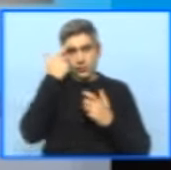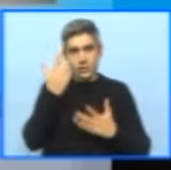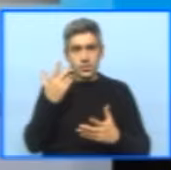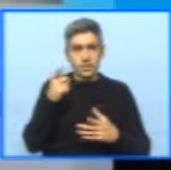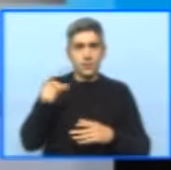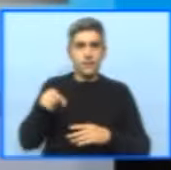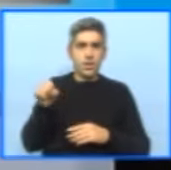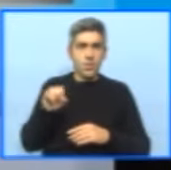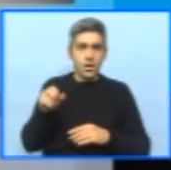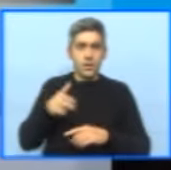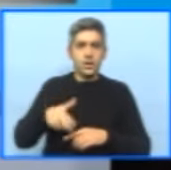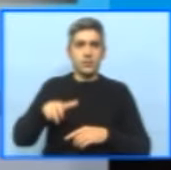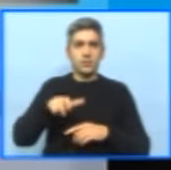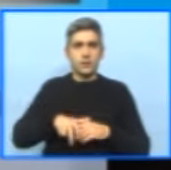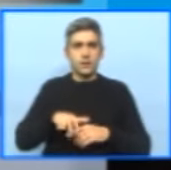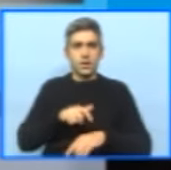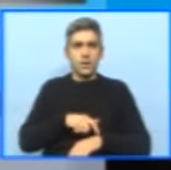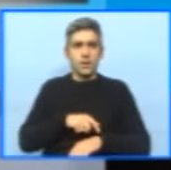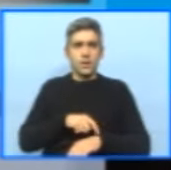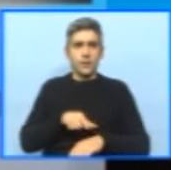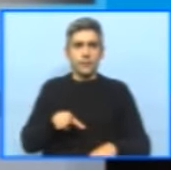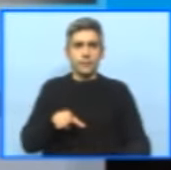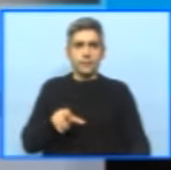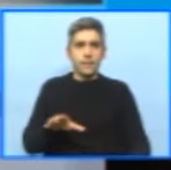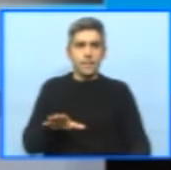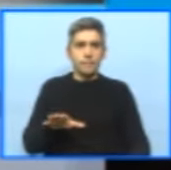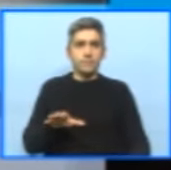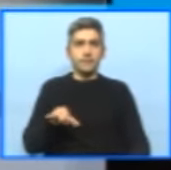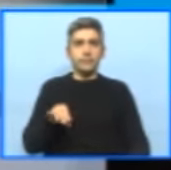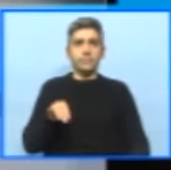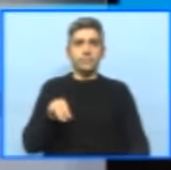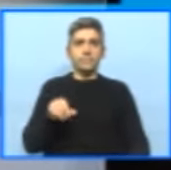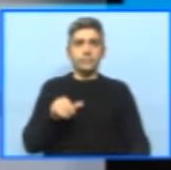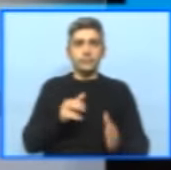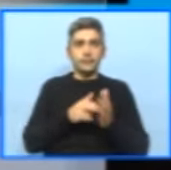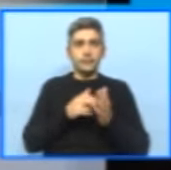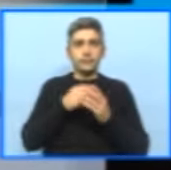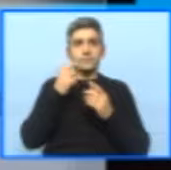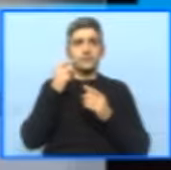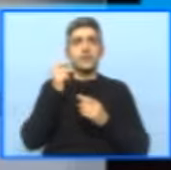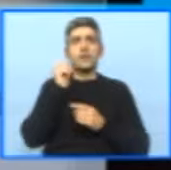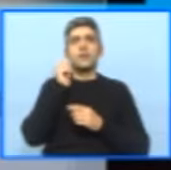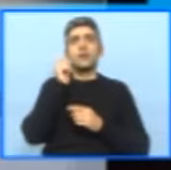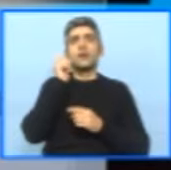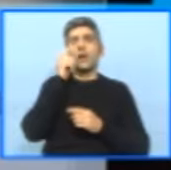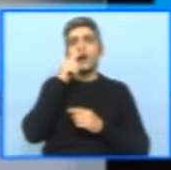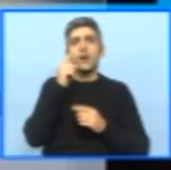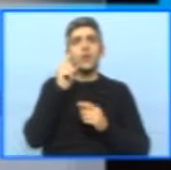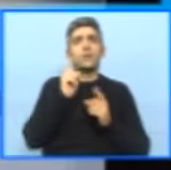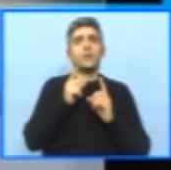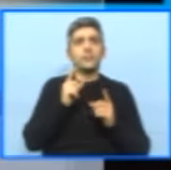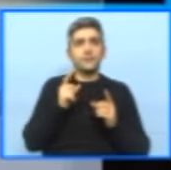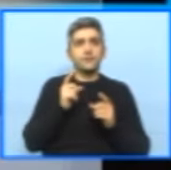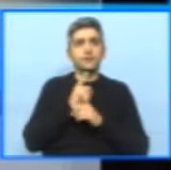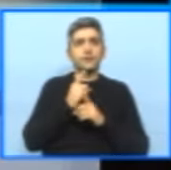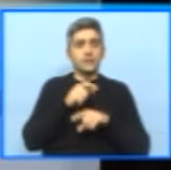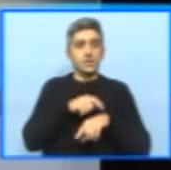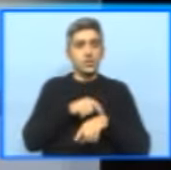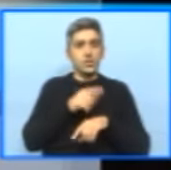tem balde, senta-se àquela hora, naquele lugar, à espera de quê e de quem, porque àquela hora ninguém